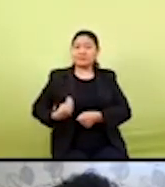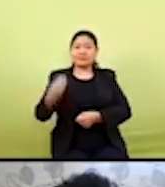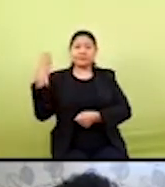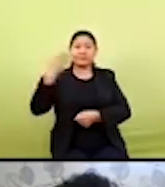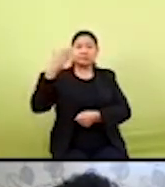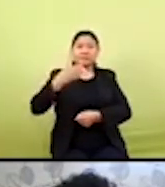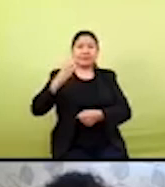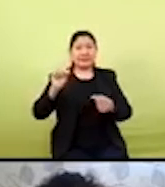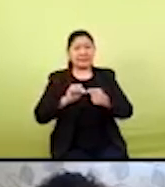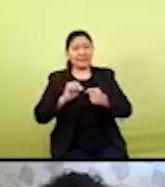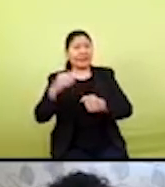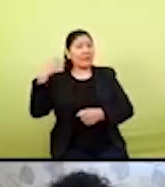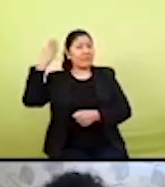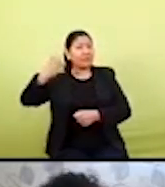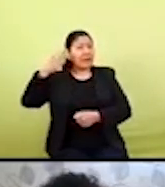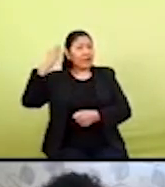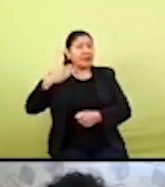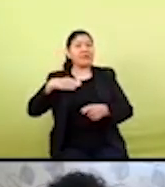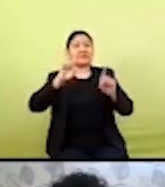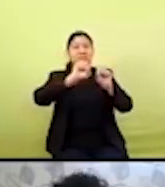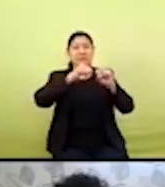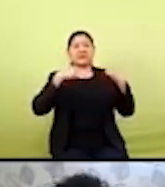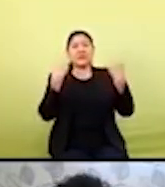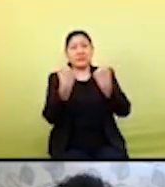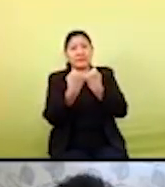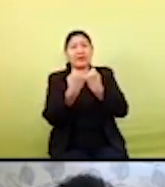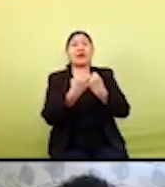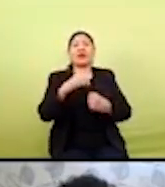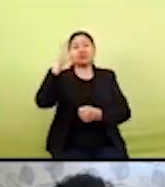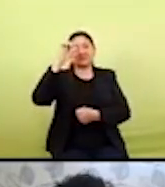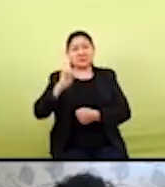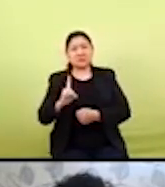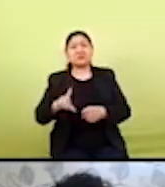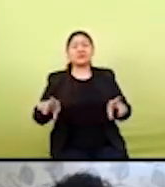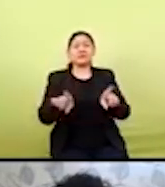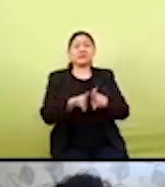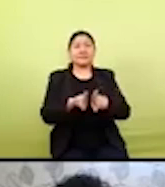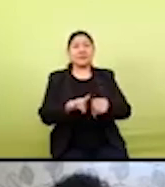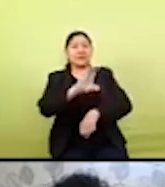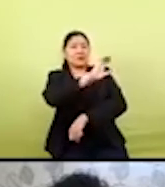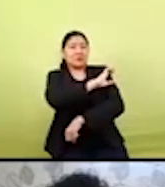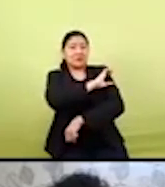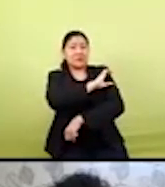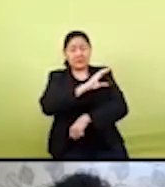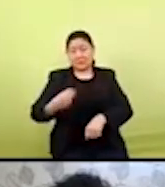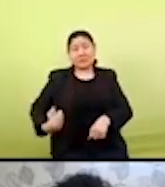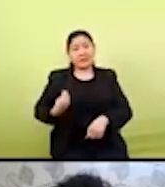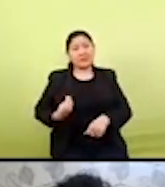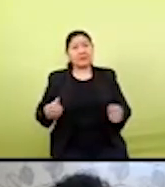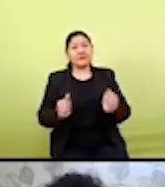né, coordenação pedagógica, diretores também, que alguns, né, participaram conosco